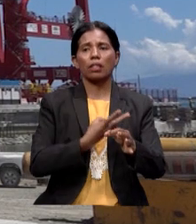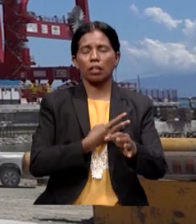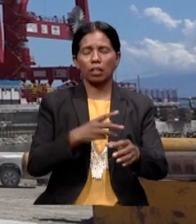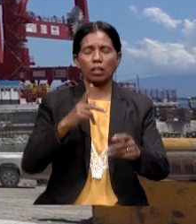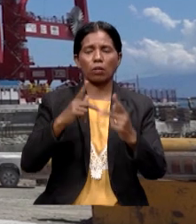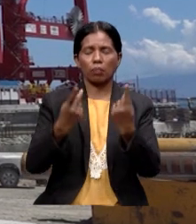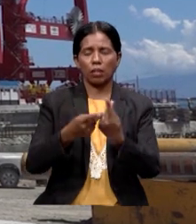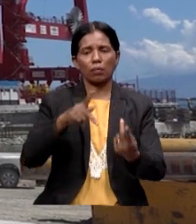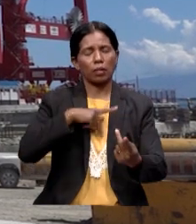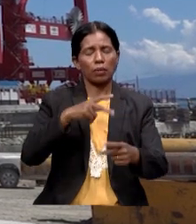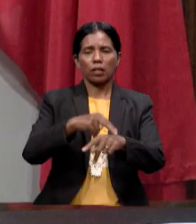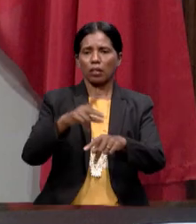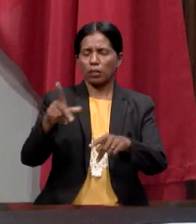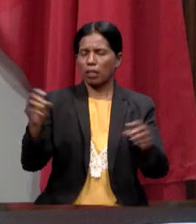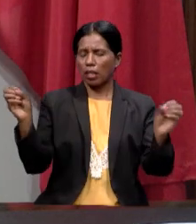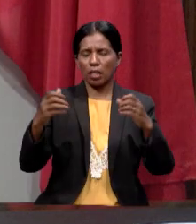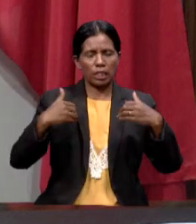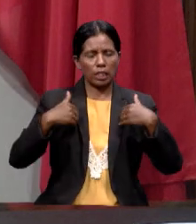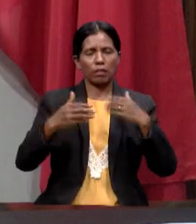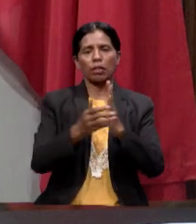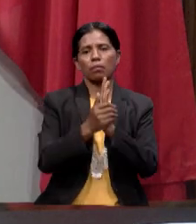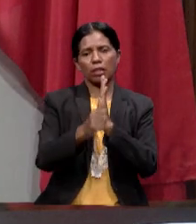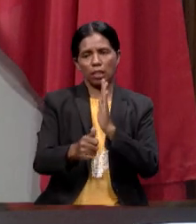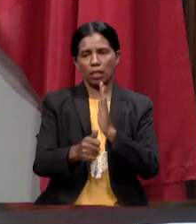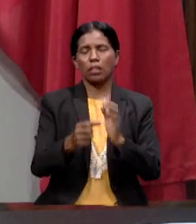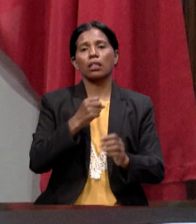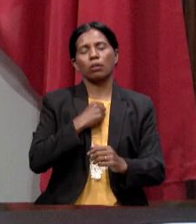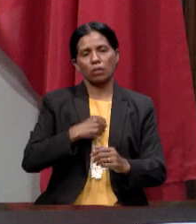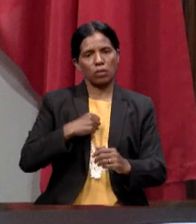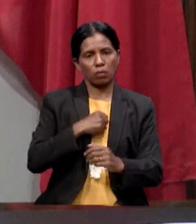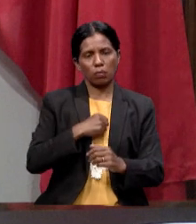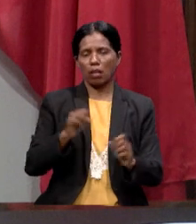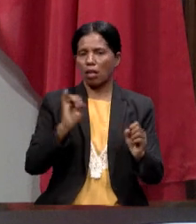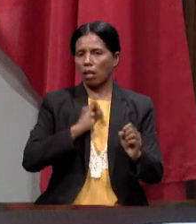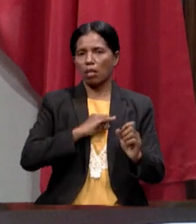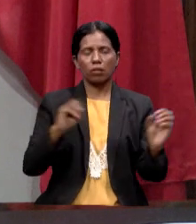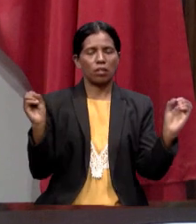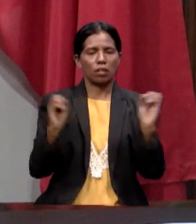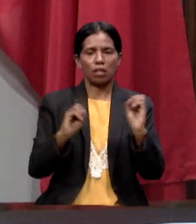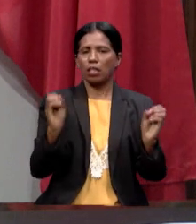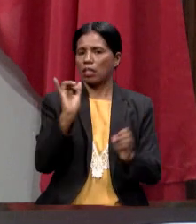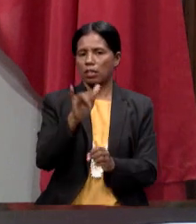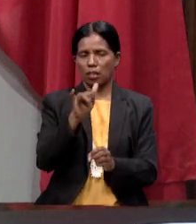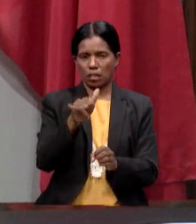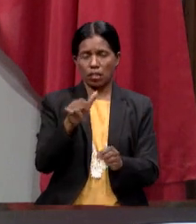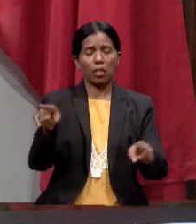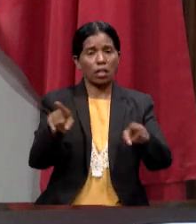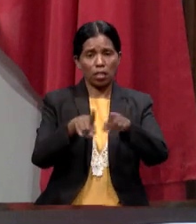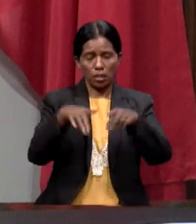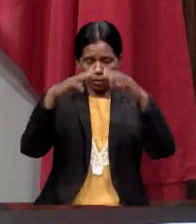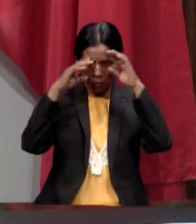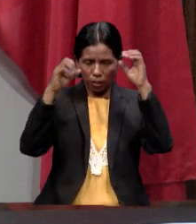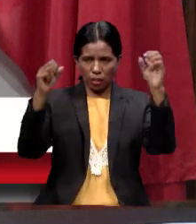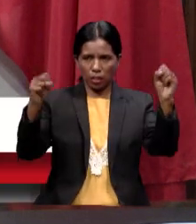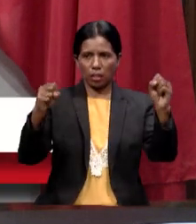privado nacional não tem capacidade, desculpa, hau la concorda. Hanessa nes presidente da Câmara de Comércio e Indústria